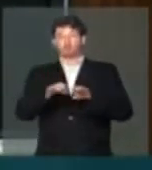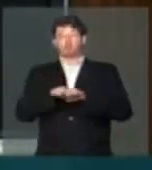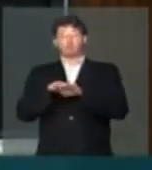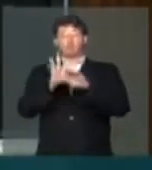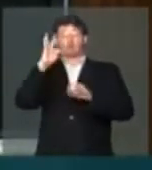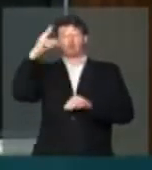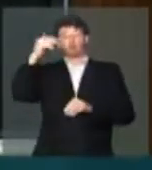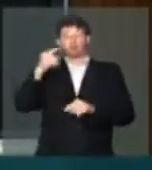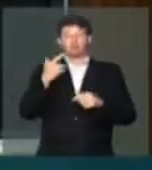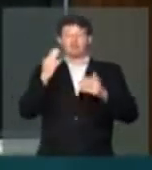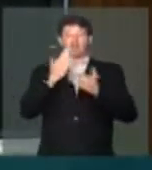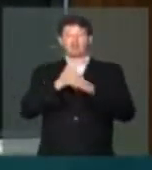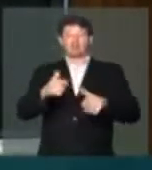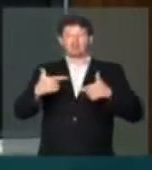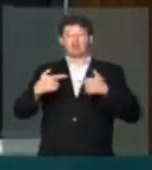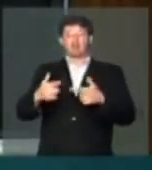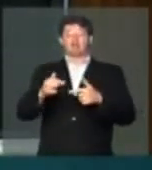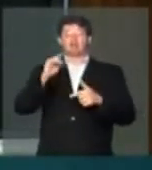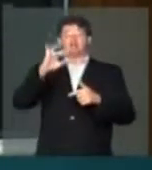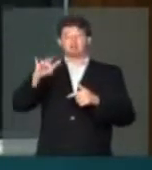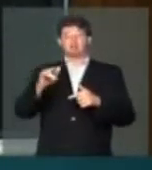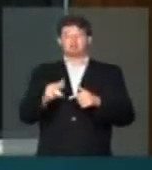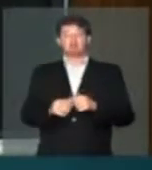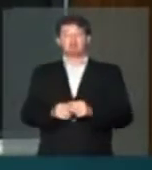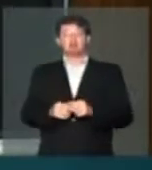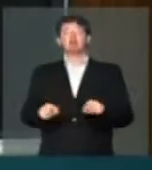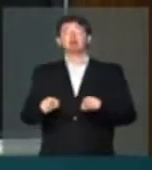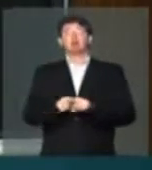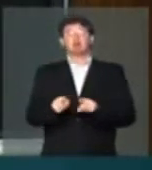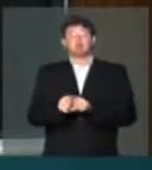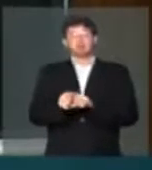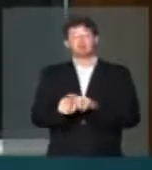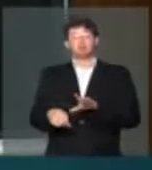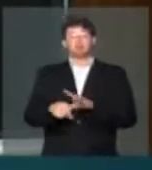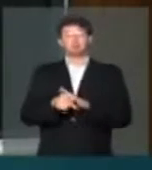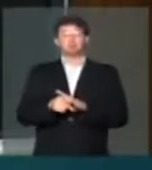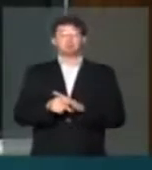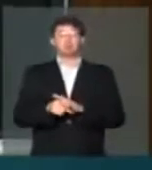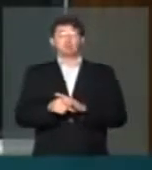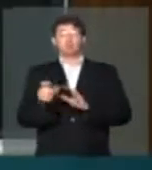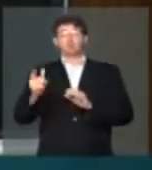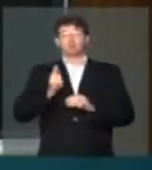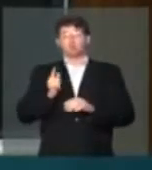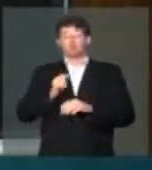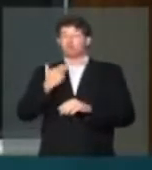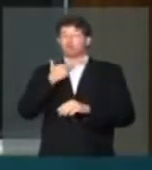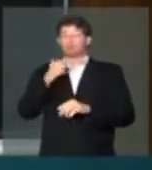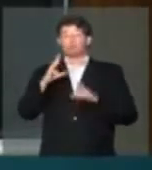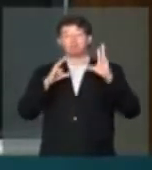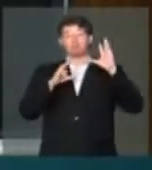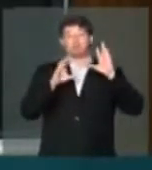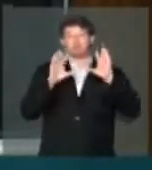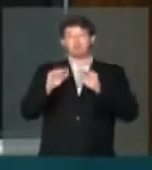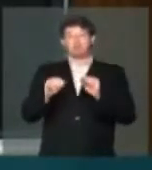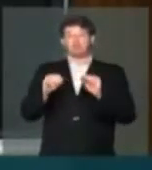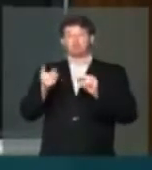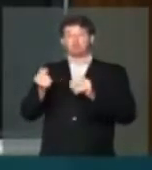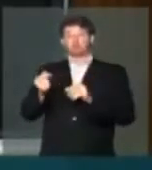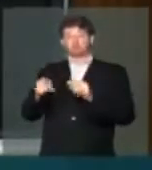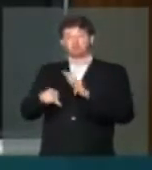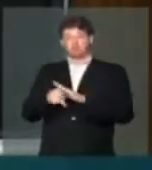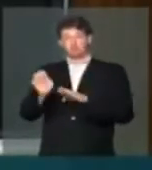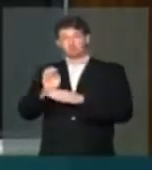fiscal e a recomposição dos repasses da contribuição de intervenção do domínio econômico incidente. Constata-se, assim,